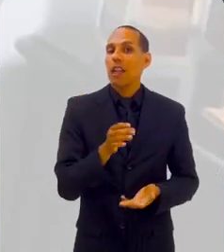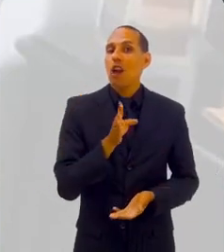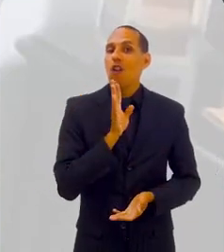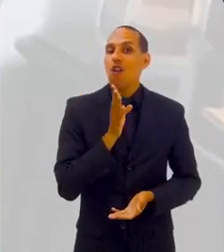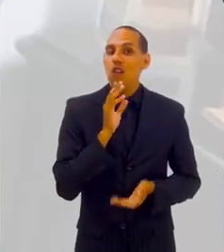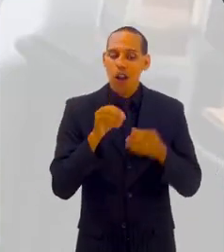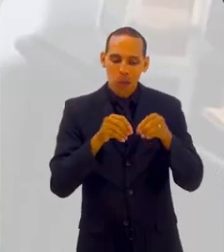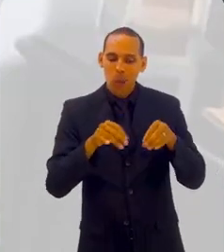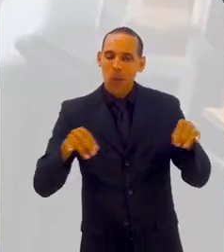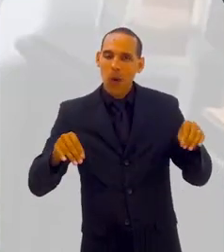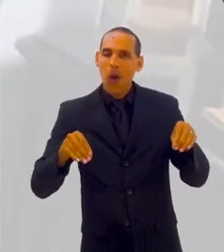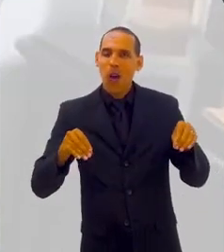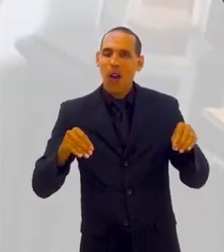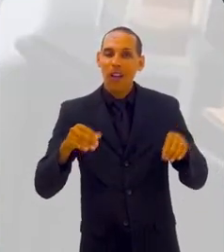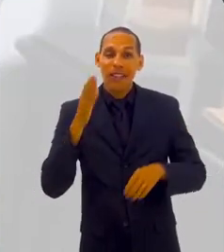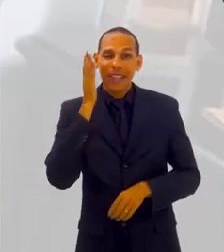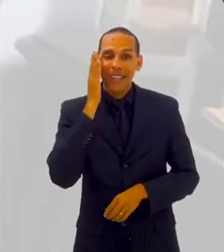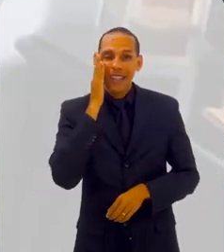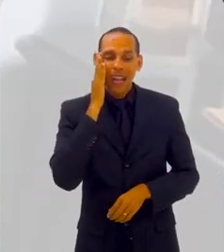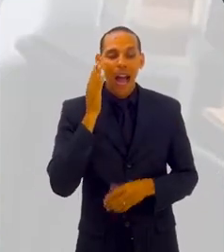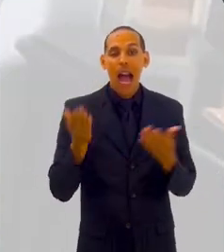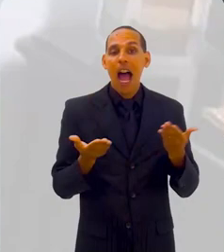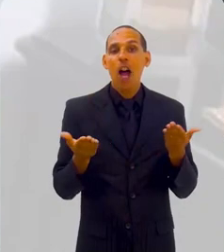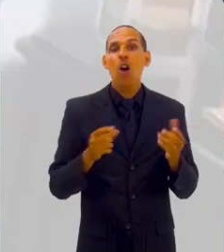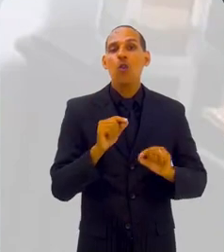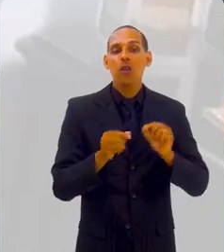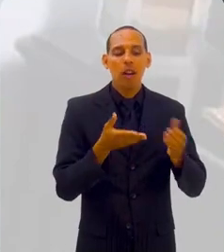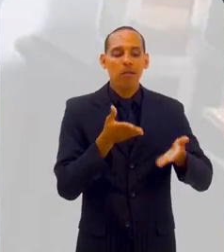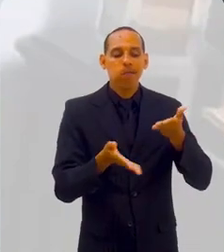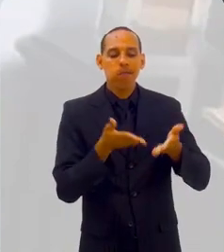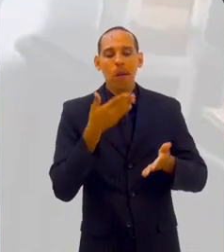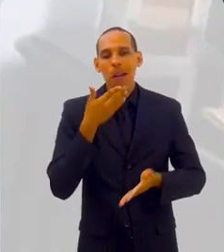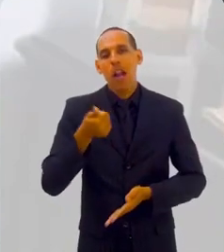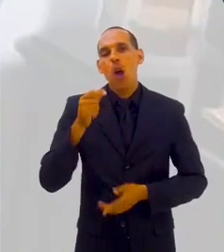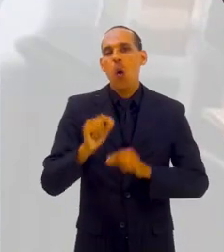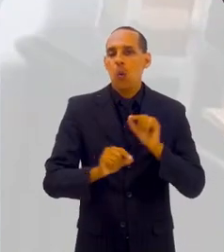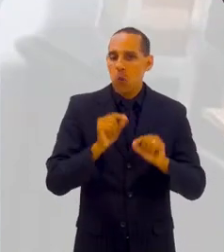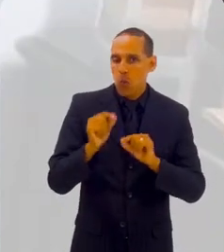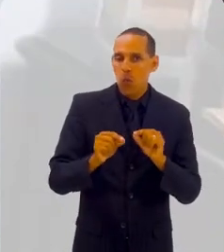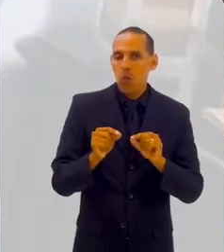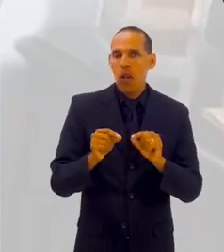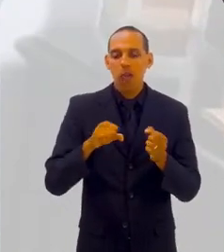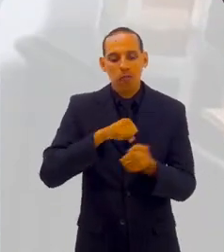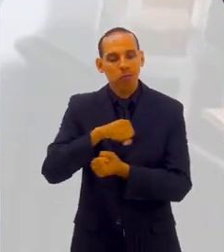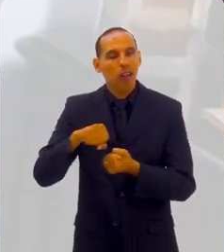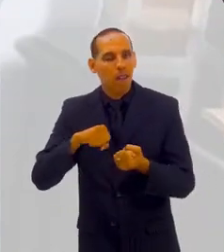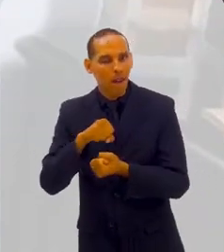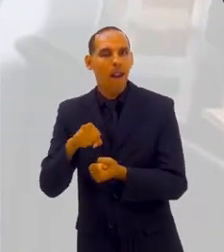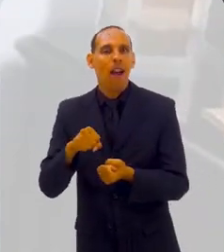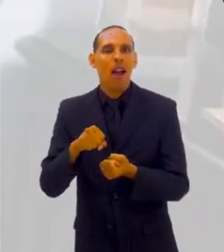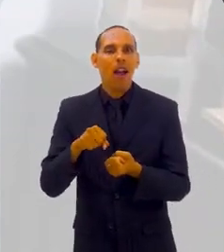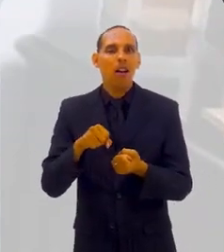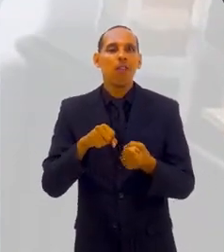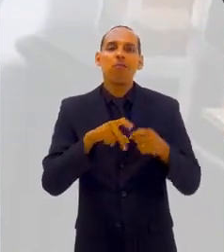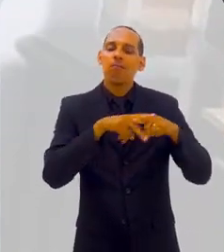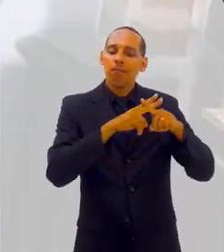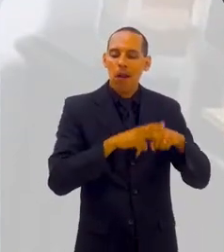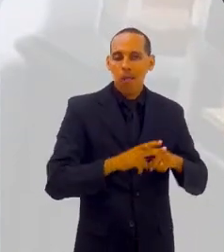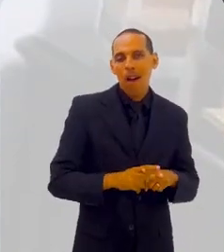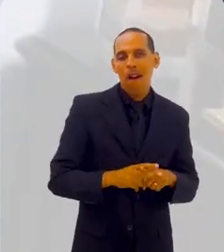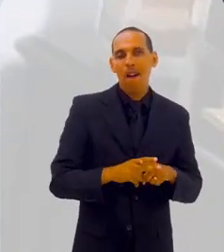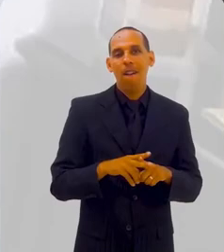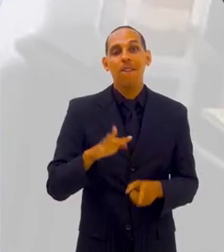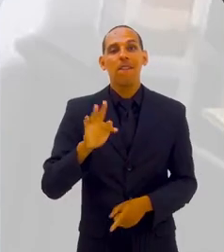os solos, de conhecer que manejo é mais sustentável, em termos de fertilização, de correção, o que se